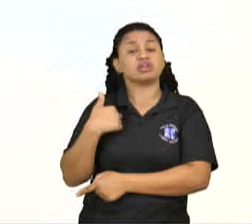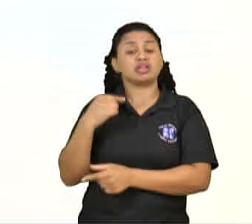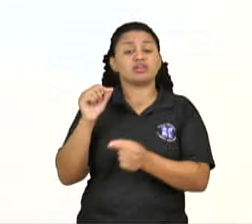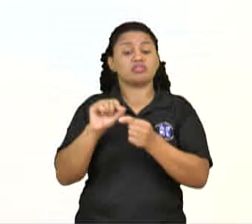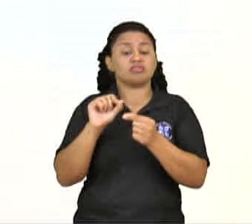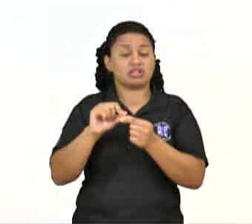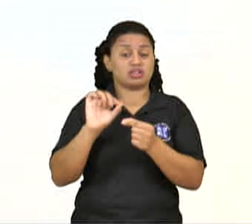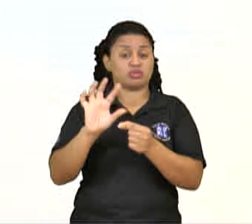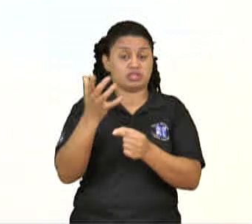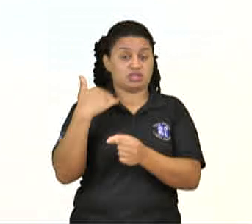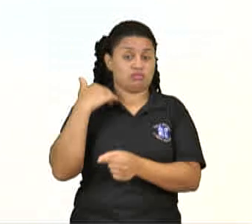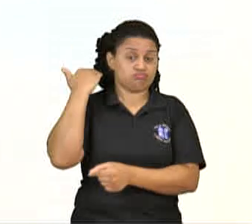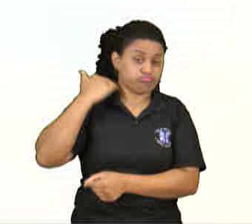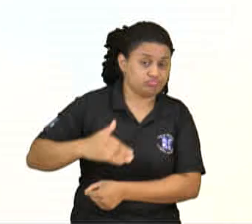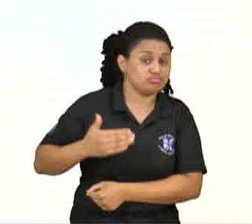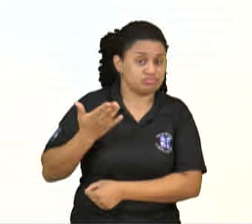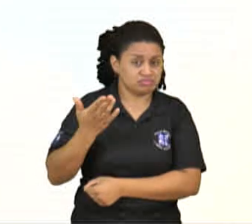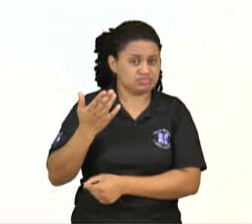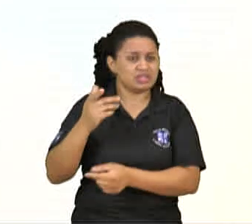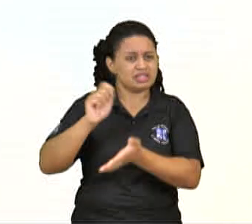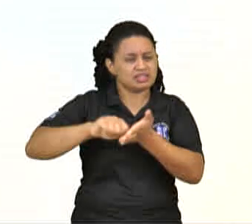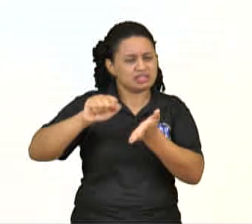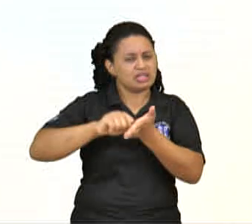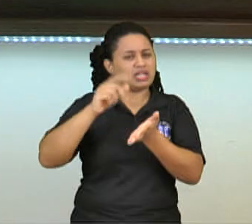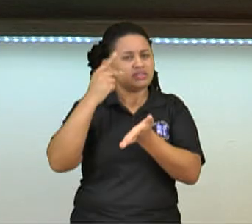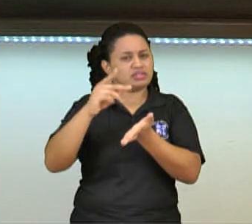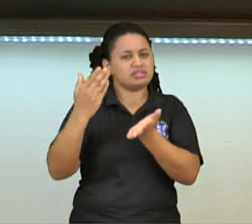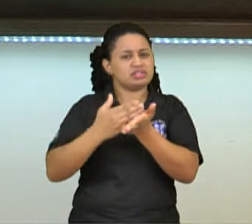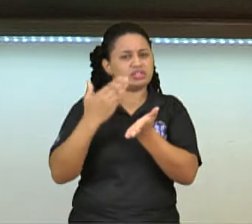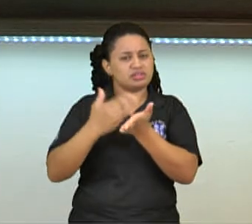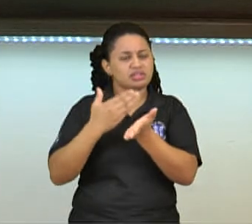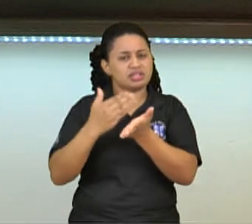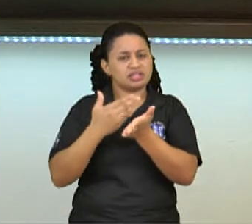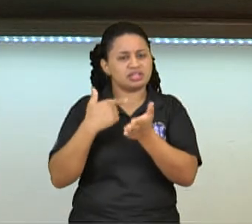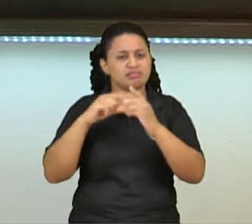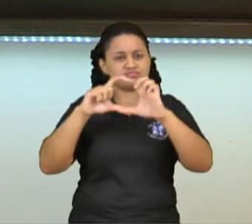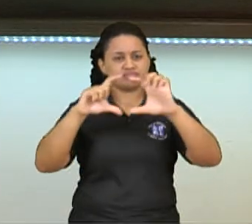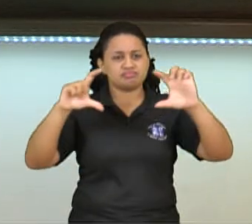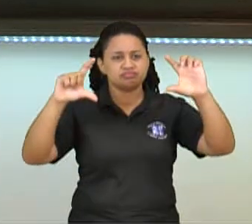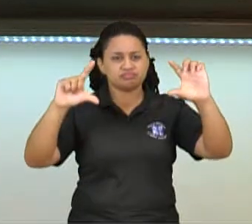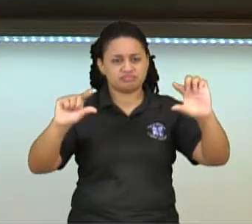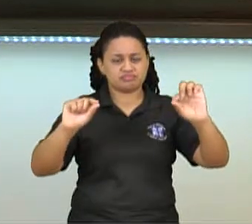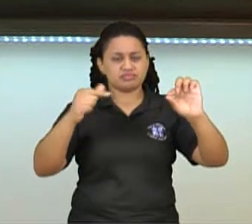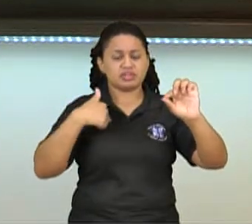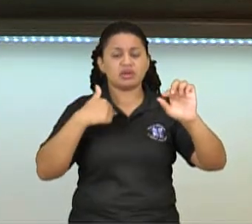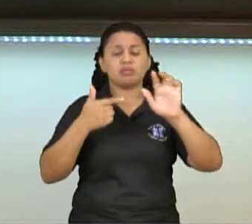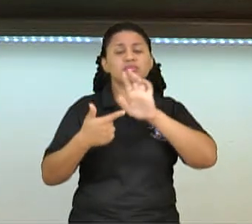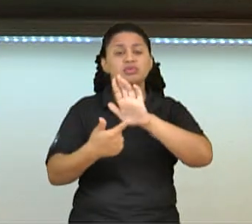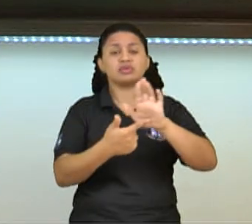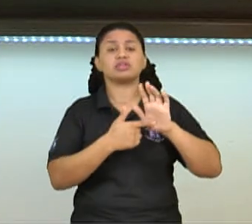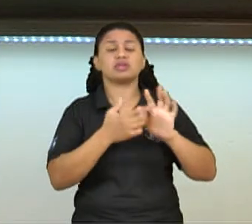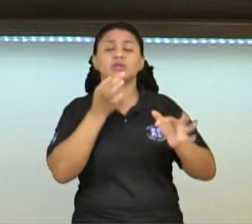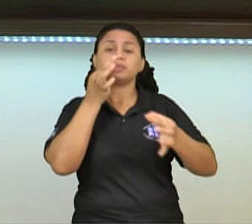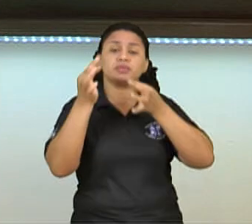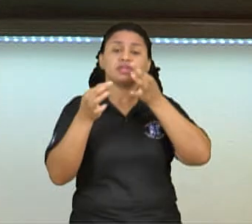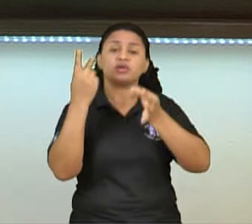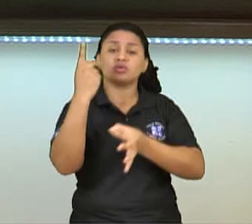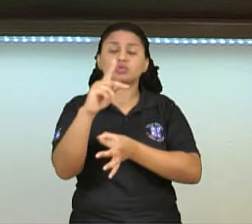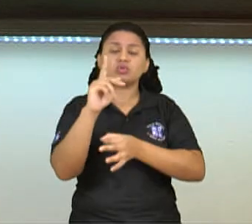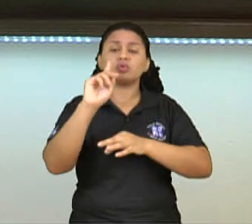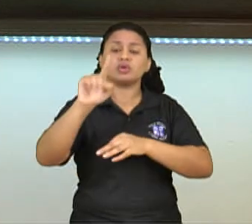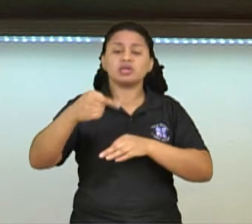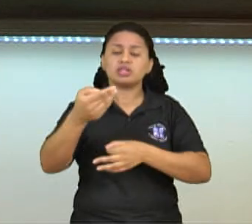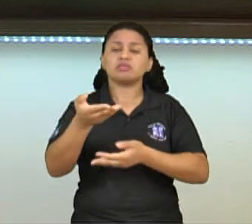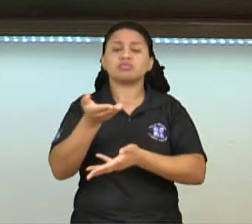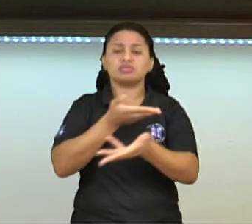ser executado? Escrevam aí no caderno de vocês um parágrafo expondo toda essa opinião e